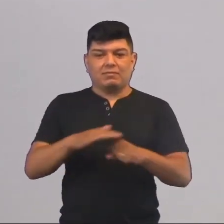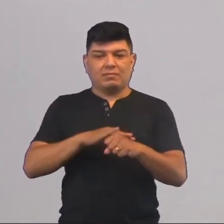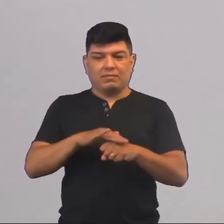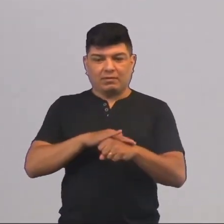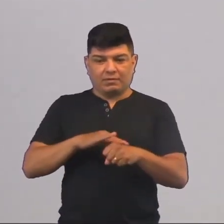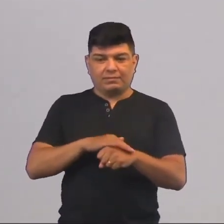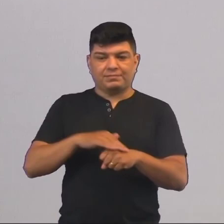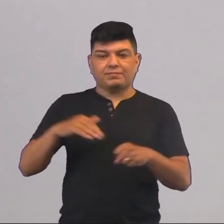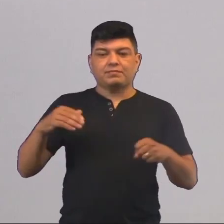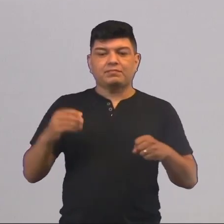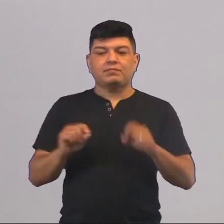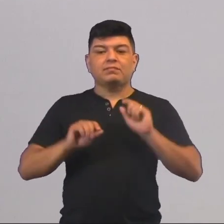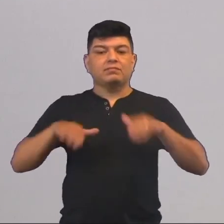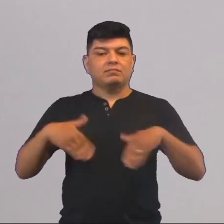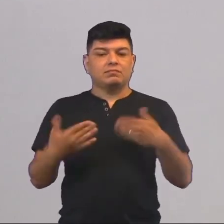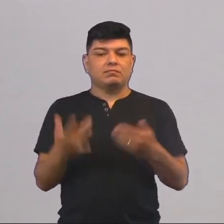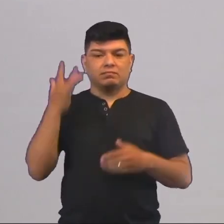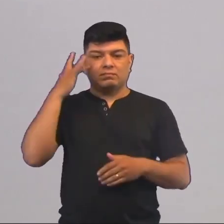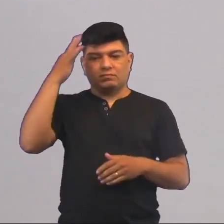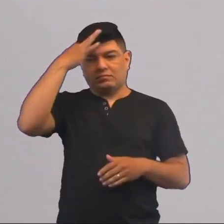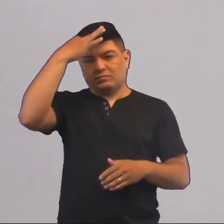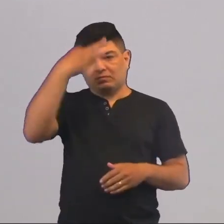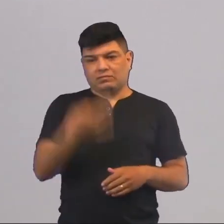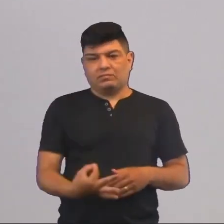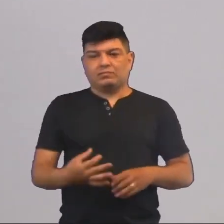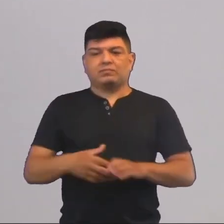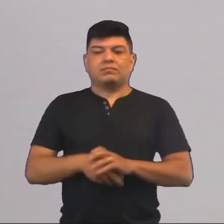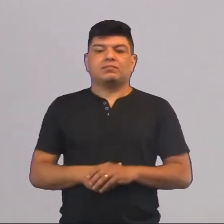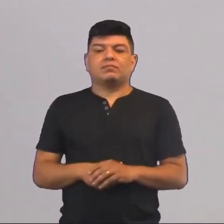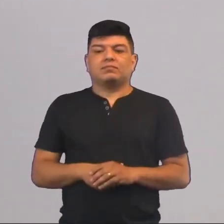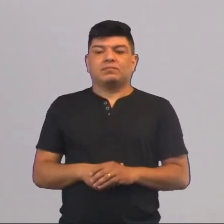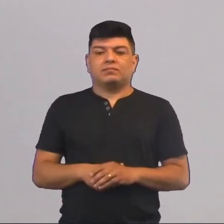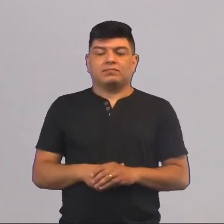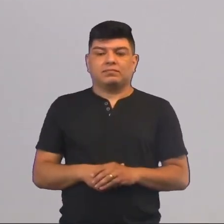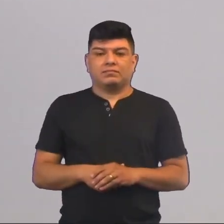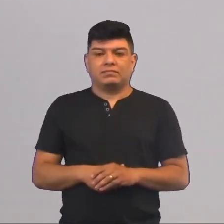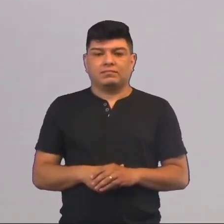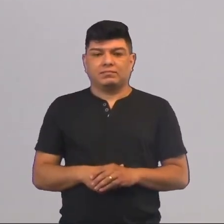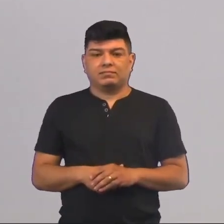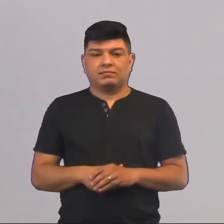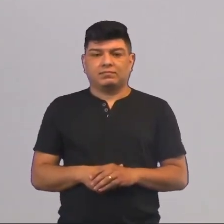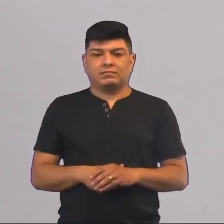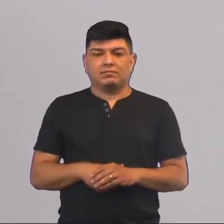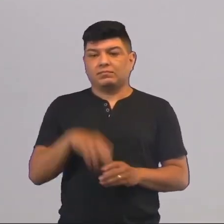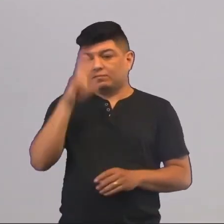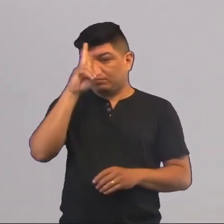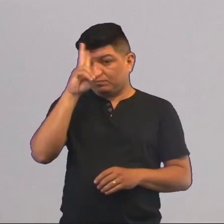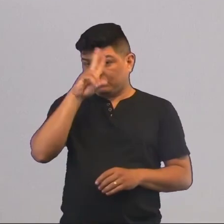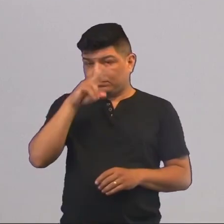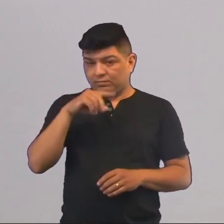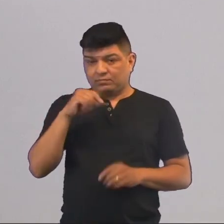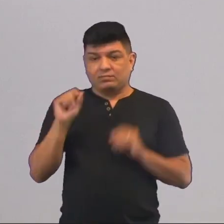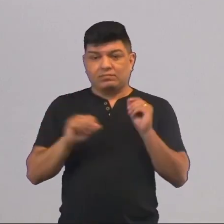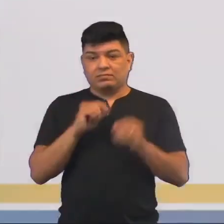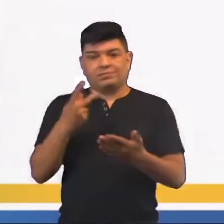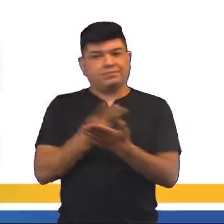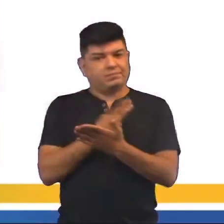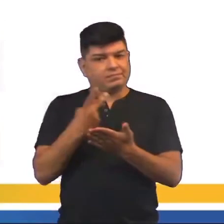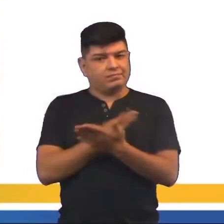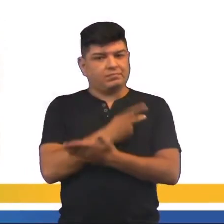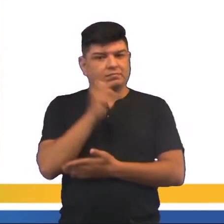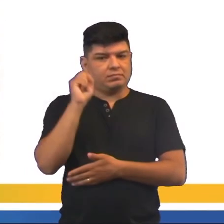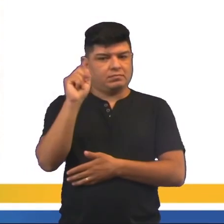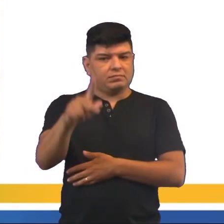conversou aqui, qual que vocês acham que é a alternativa mais adequada para essa questão? Lembre-se que é a alternativa